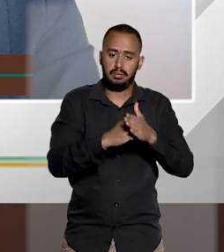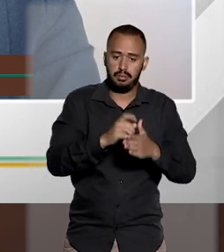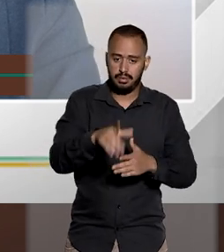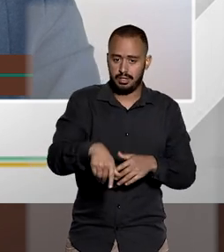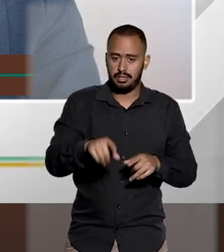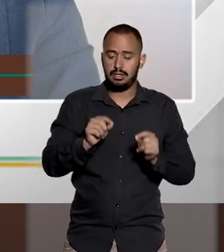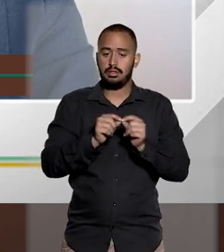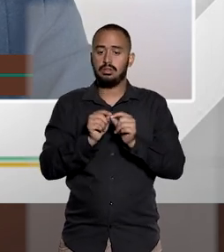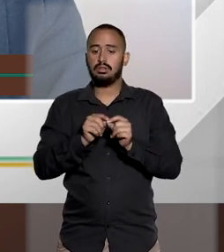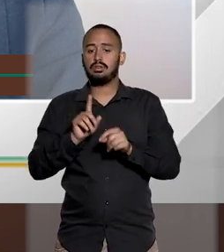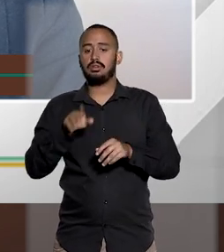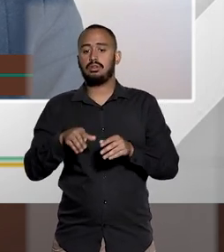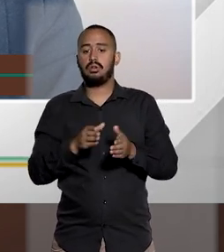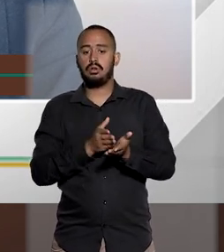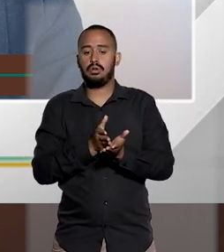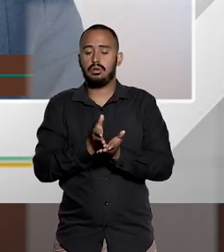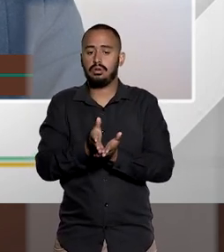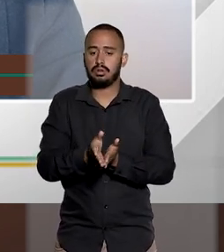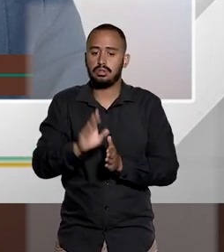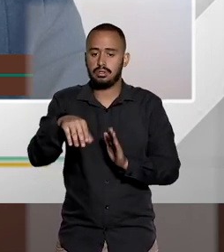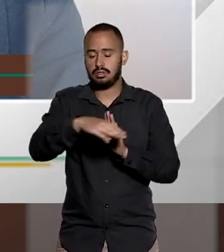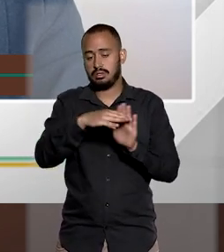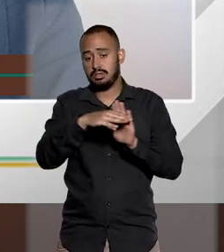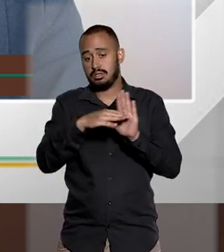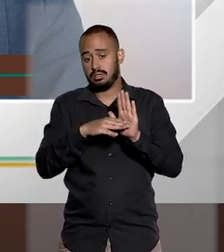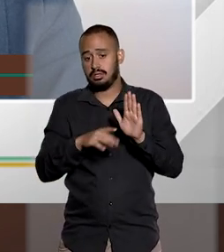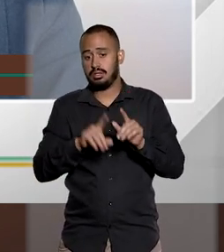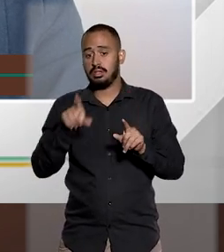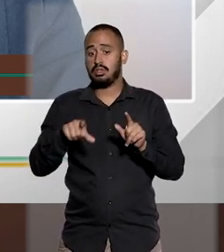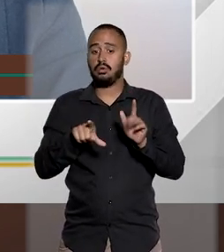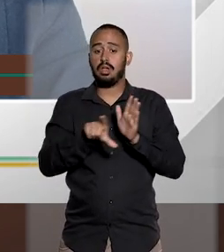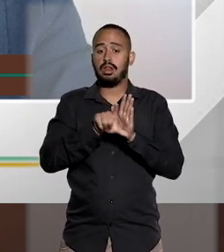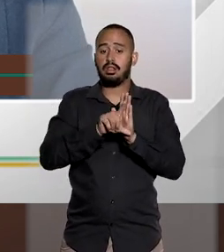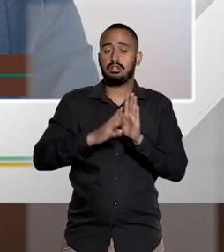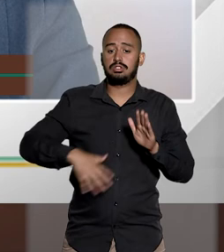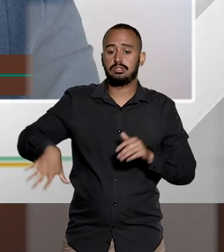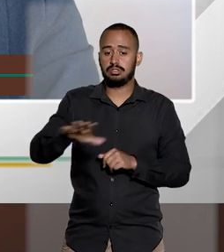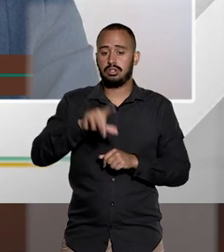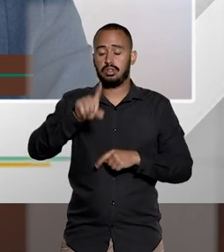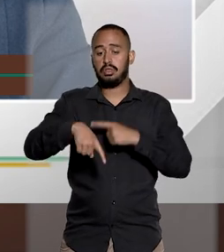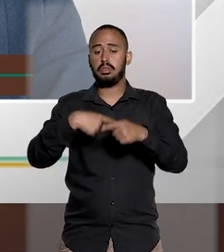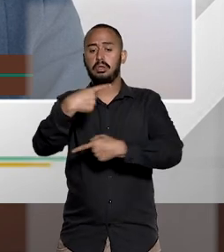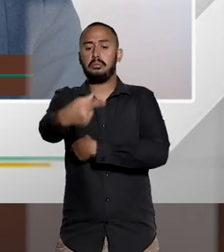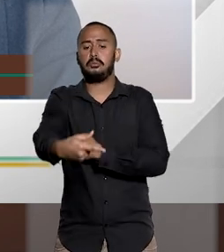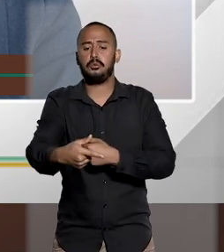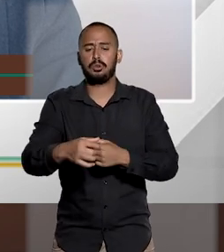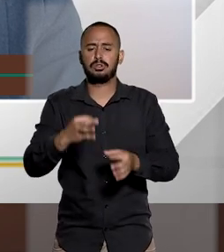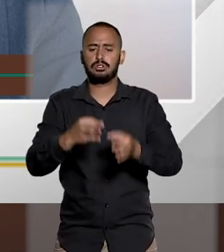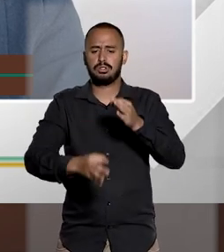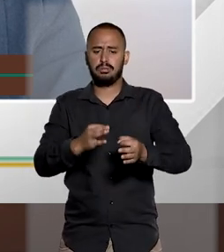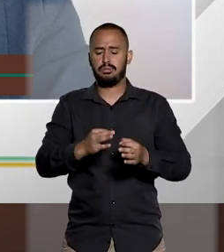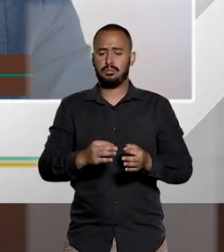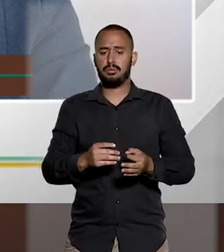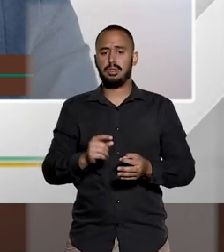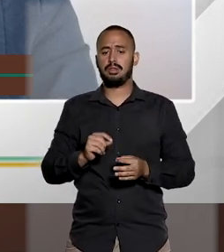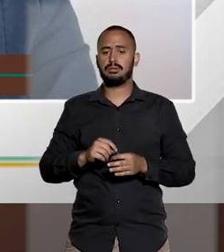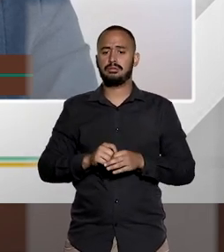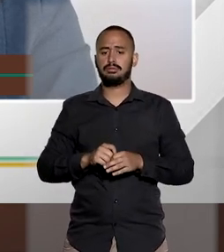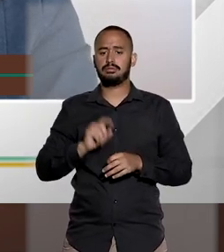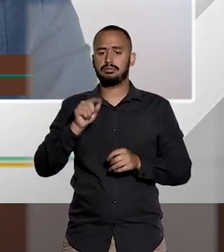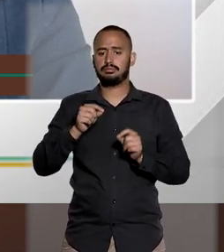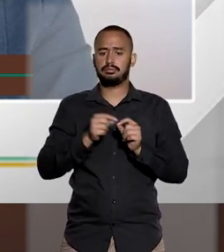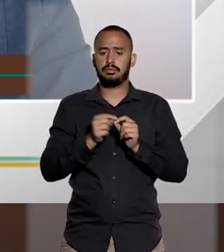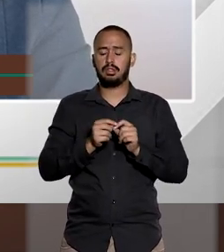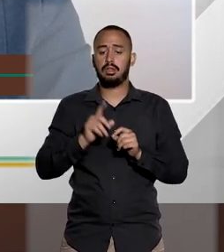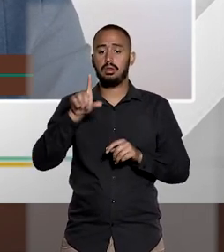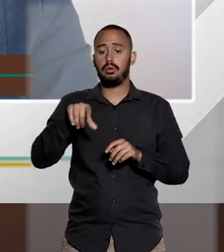dessa regularidade, no caso da licitação, e agora na lei geral, depois do julgamento da proposta. E para o licitante